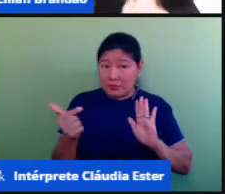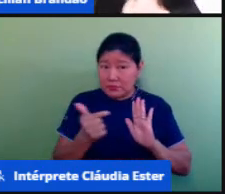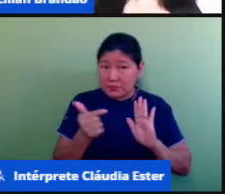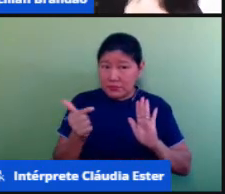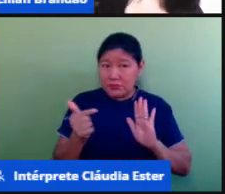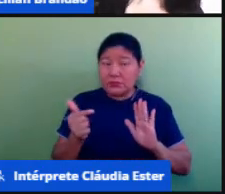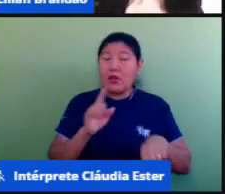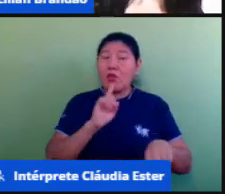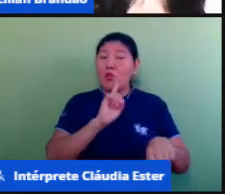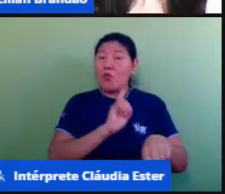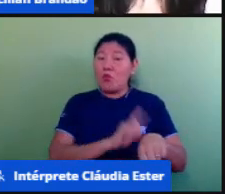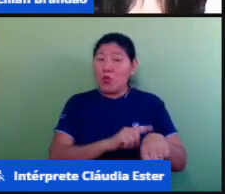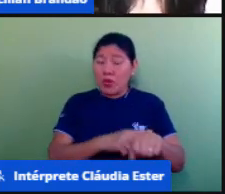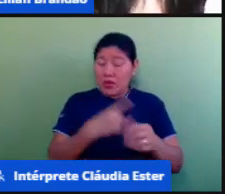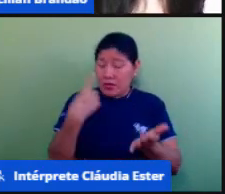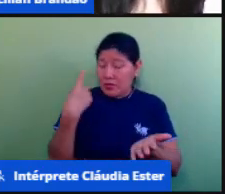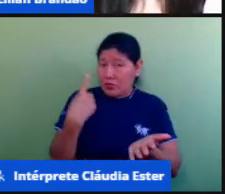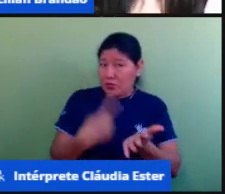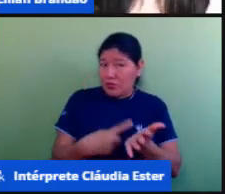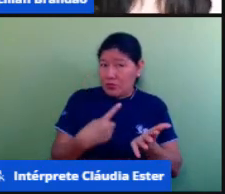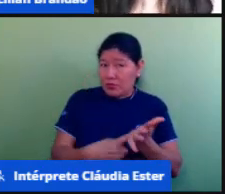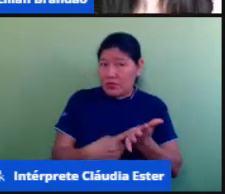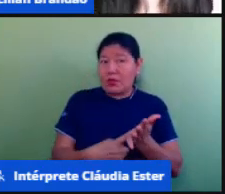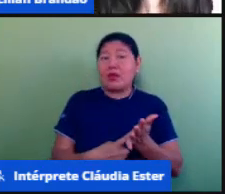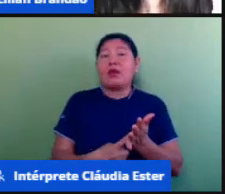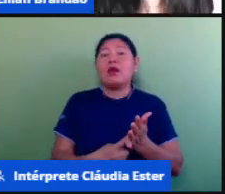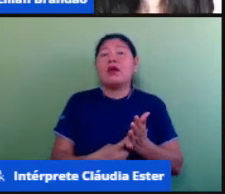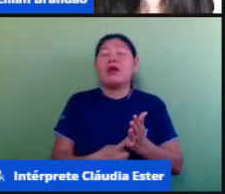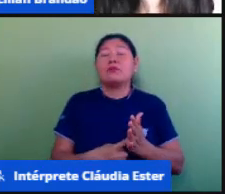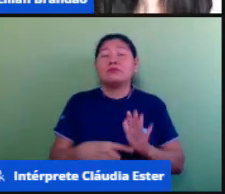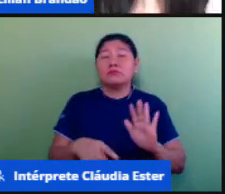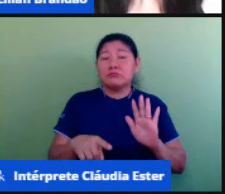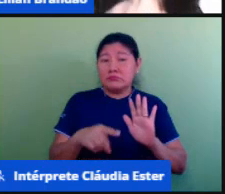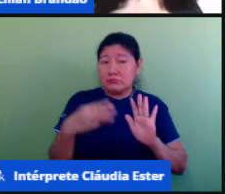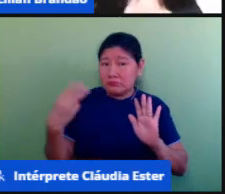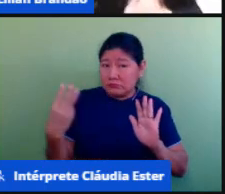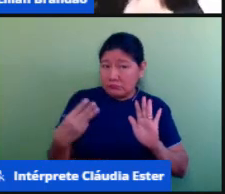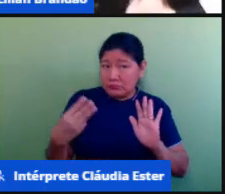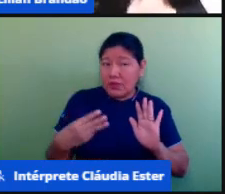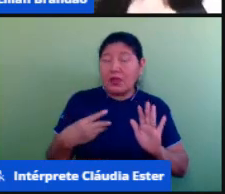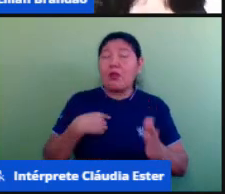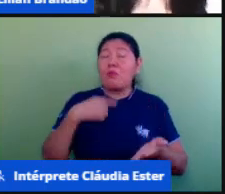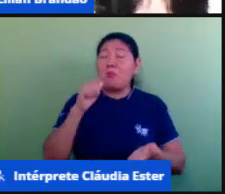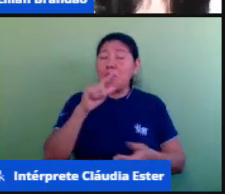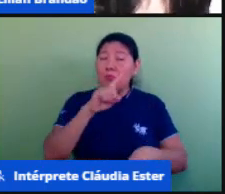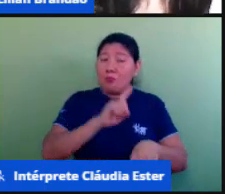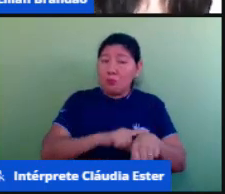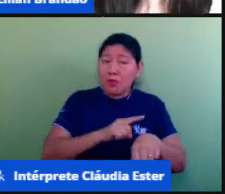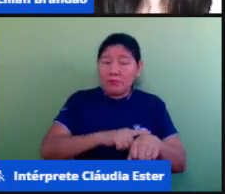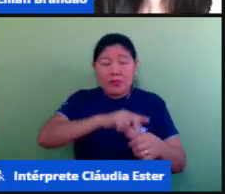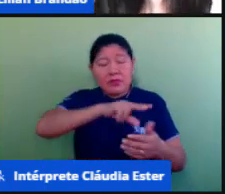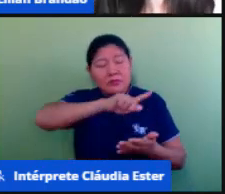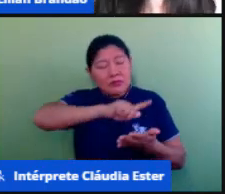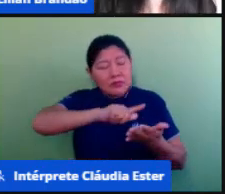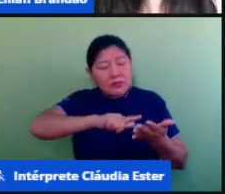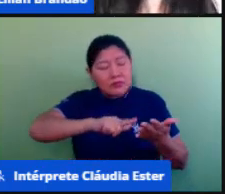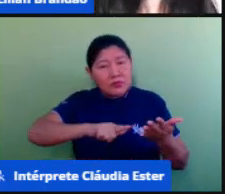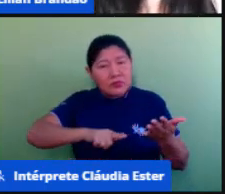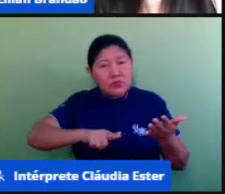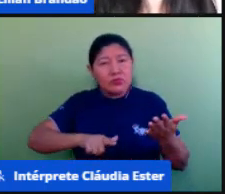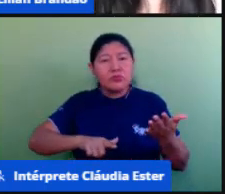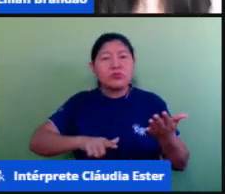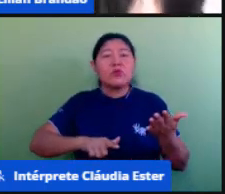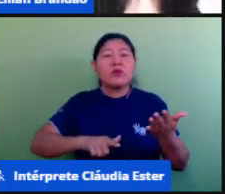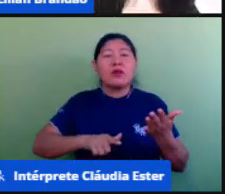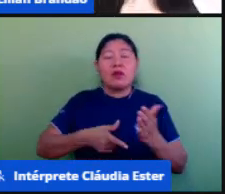estabelecidos, a questão de ter um momento da leitura de leite, de fazer toda aquela exploração anterior